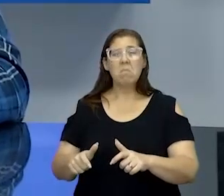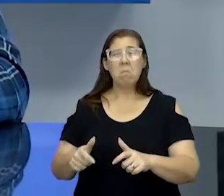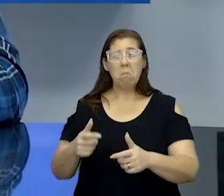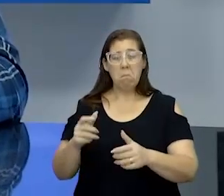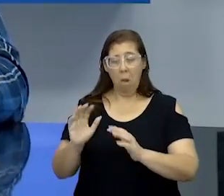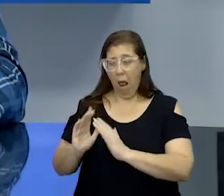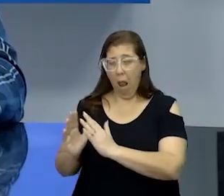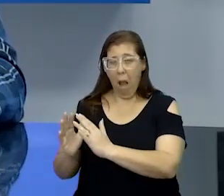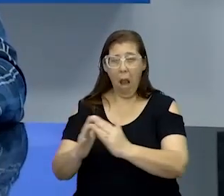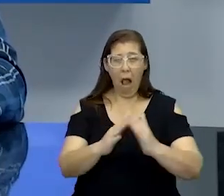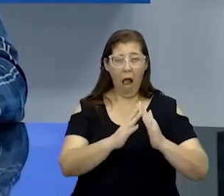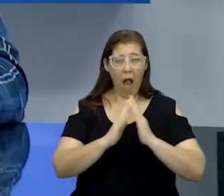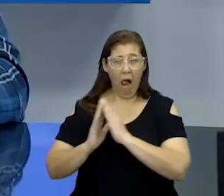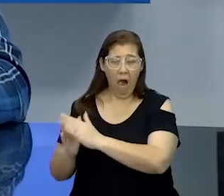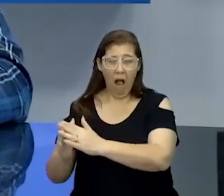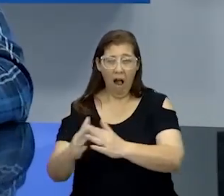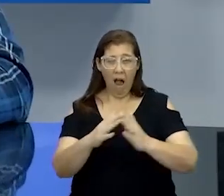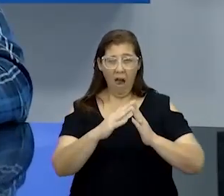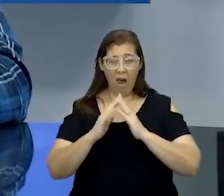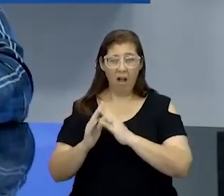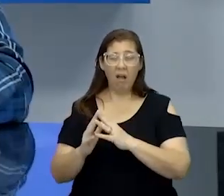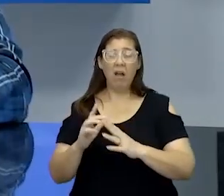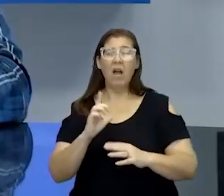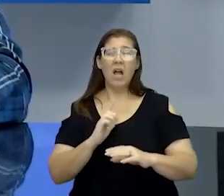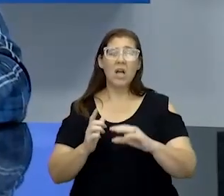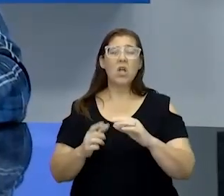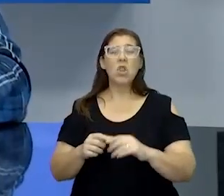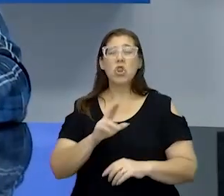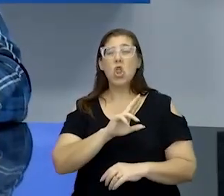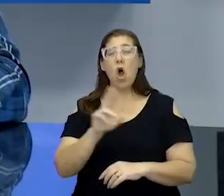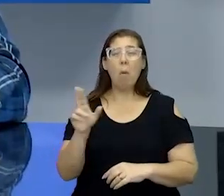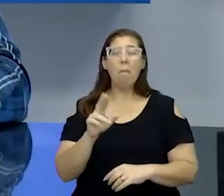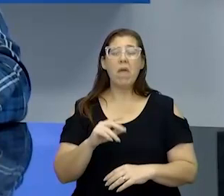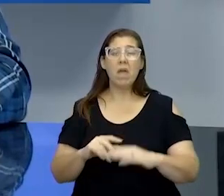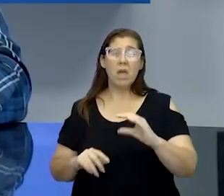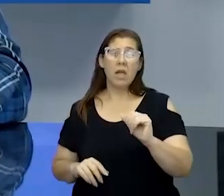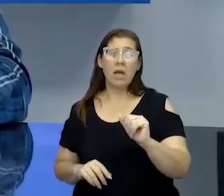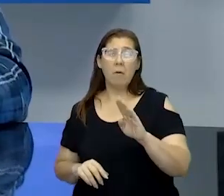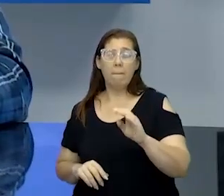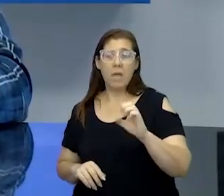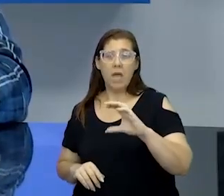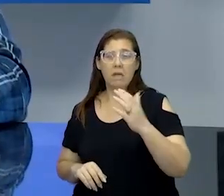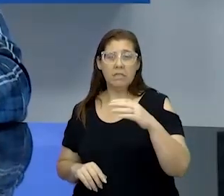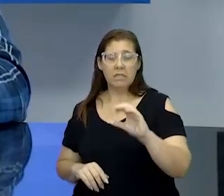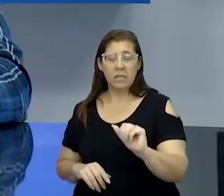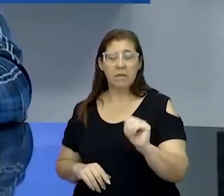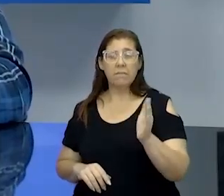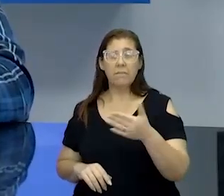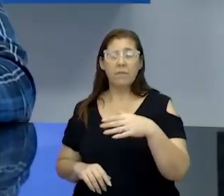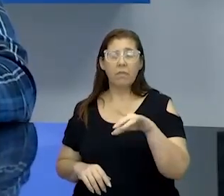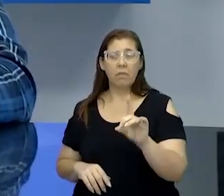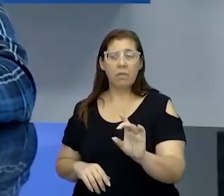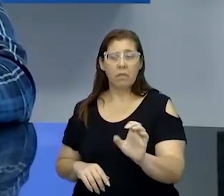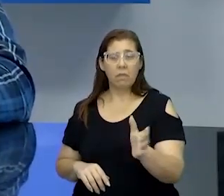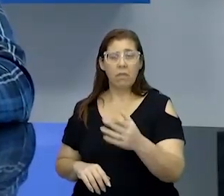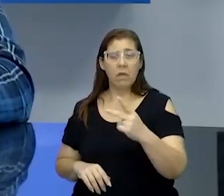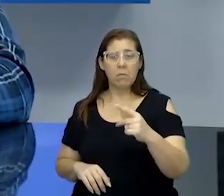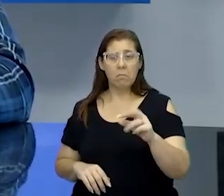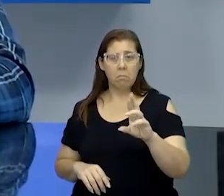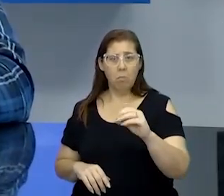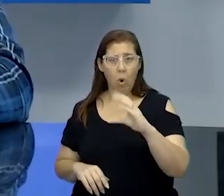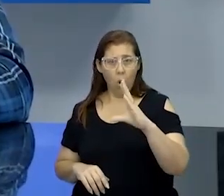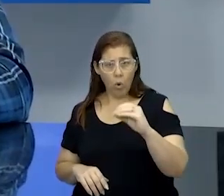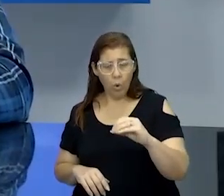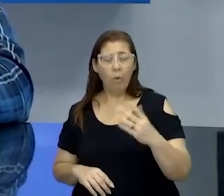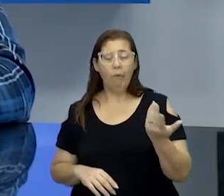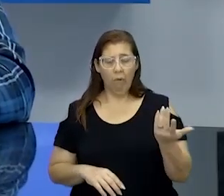ser construído no local dele um túnel. E nesse cortiço, né, que era muito grande, nós tínhamos aí mais ou menos 4.000 pessoas